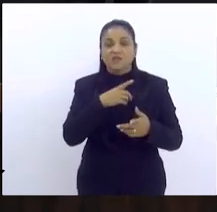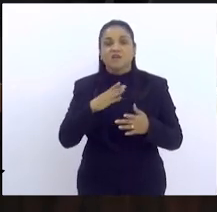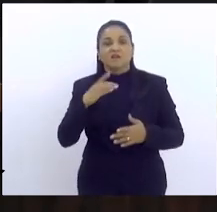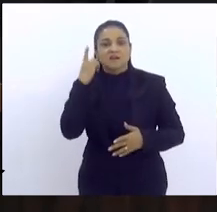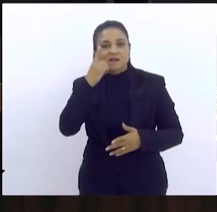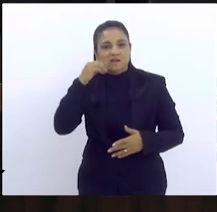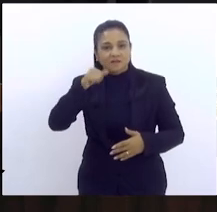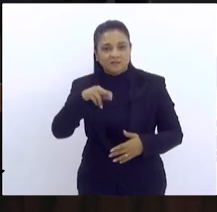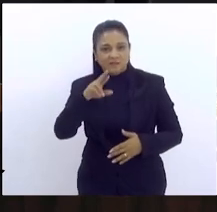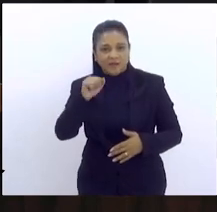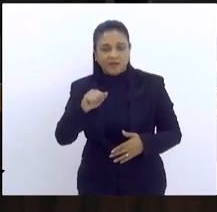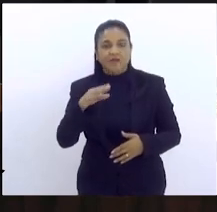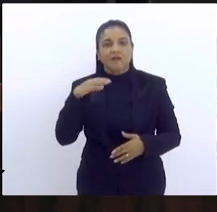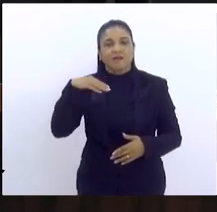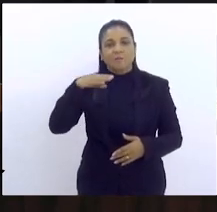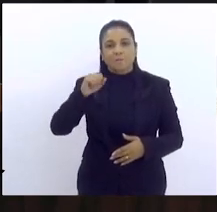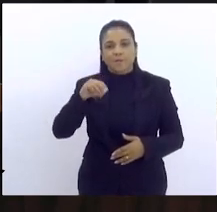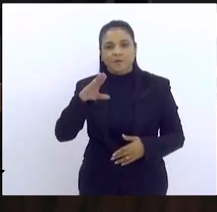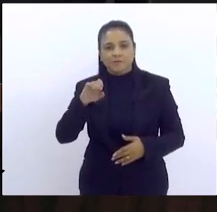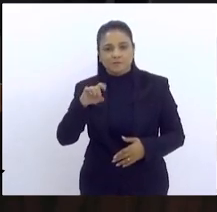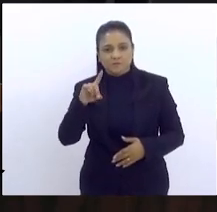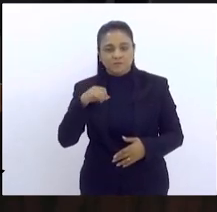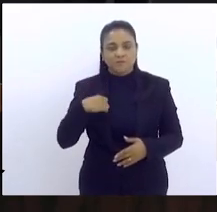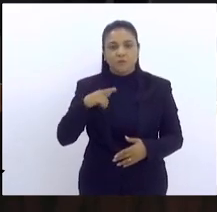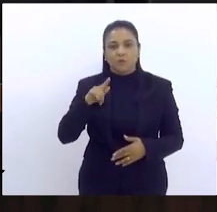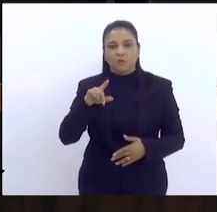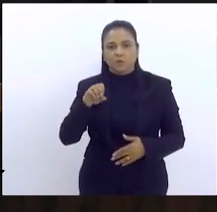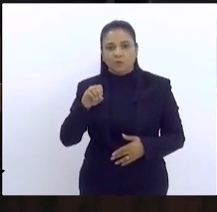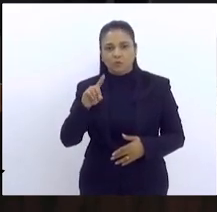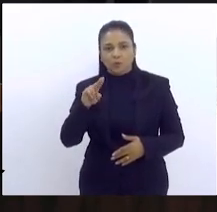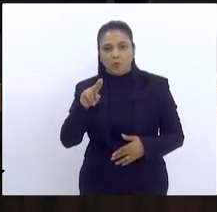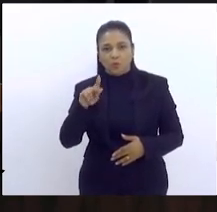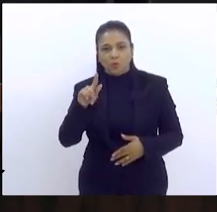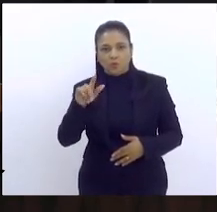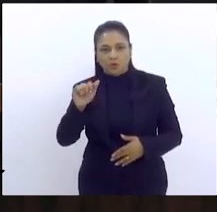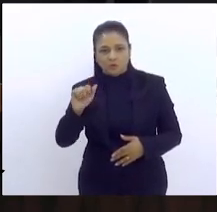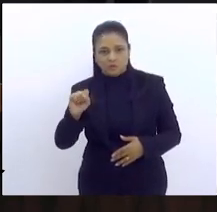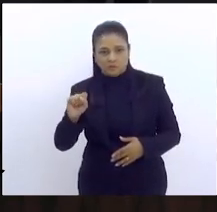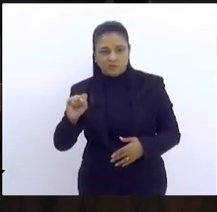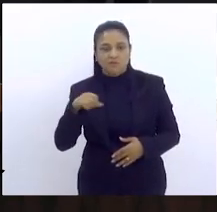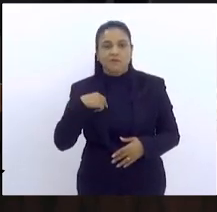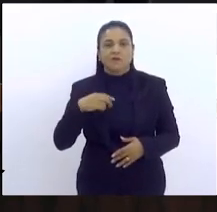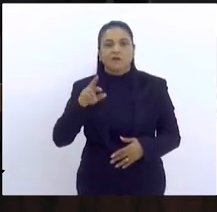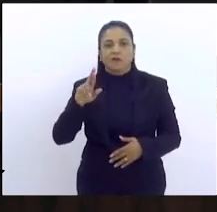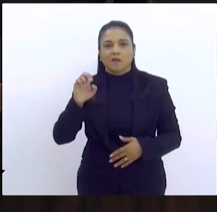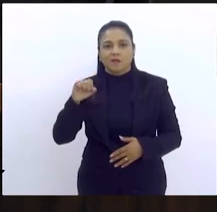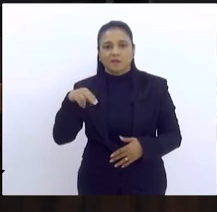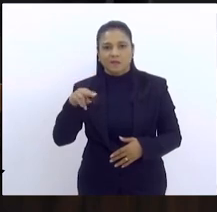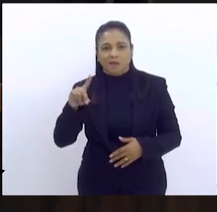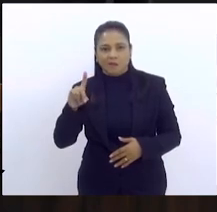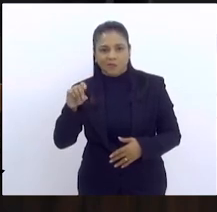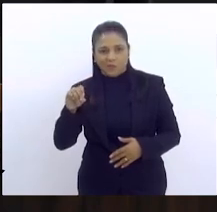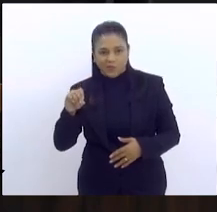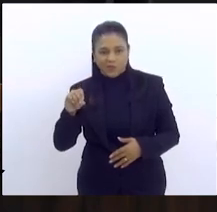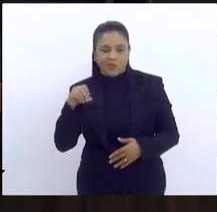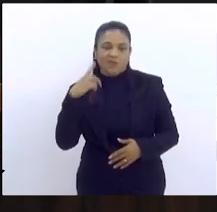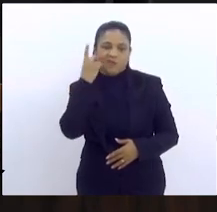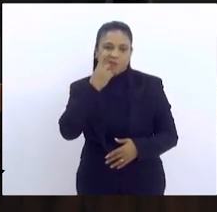Macedo tá Douglas rua Deputado Renato Miranda